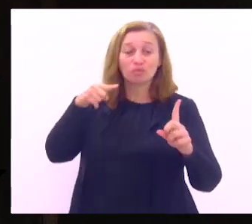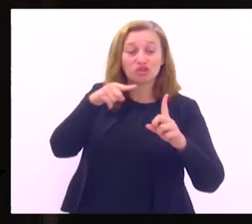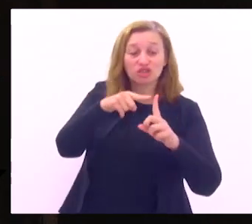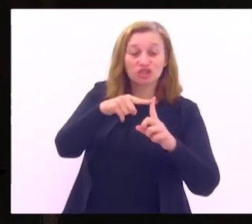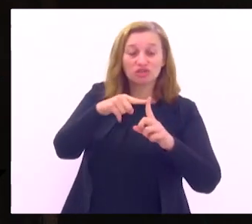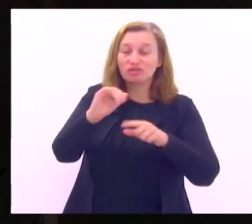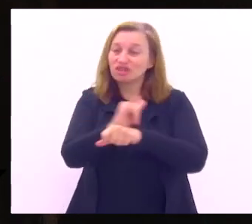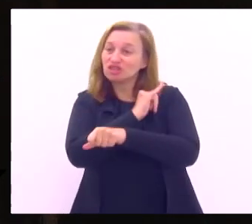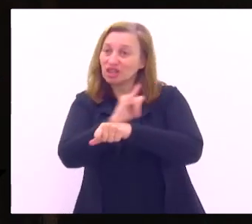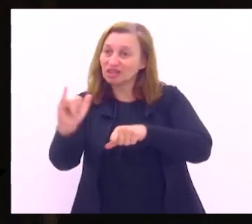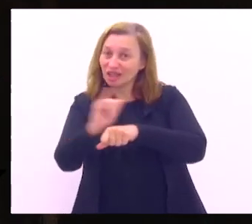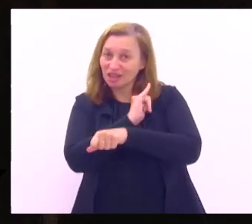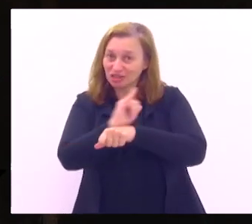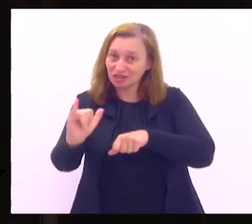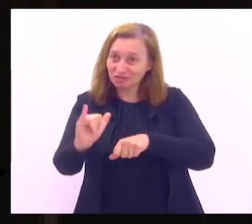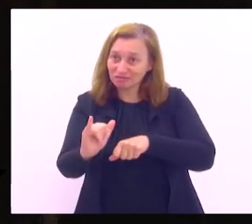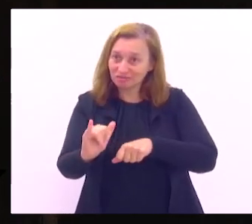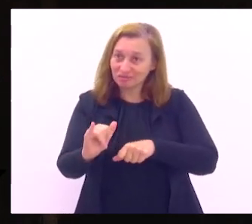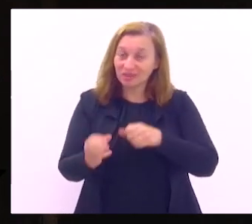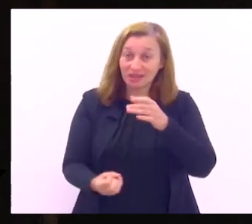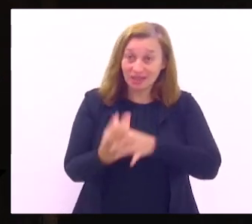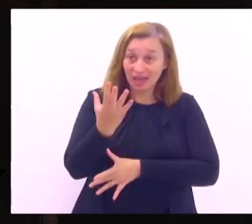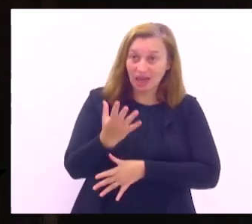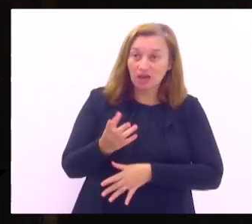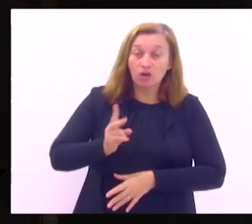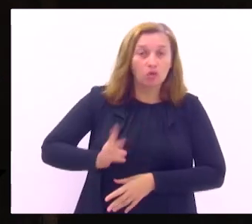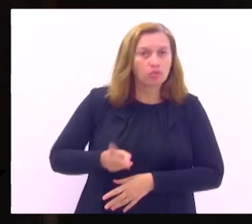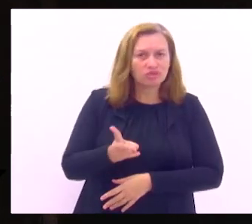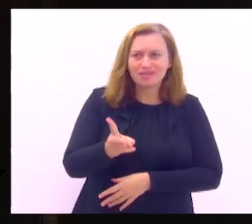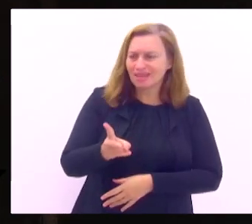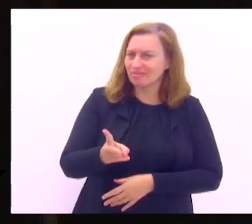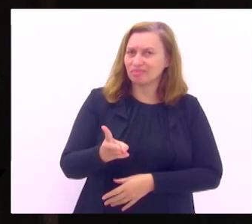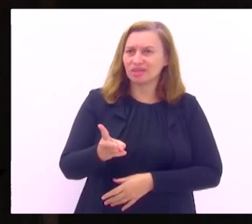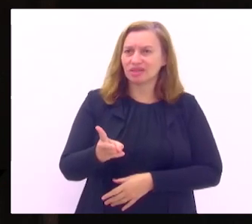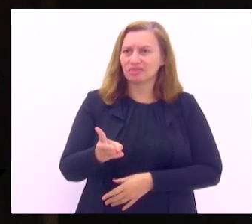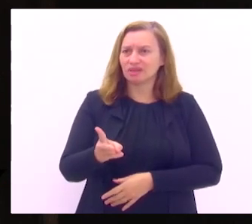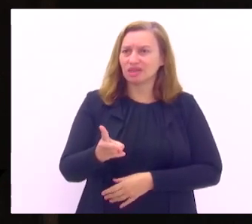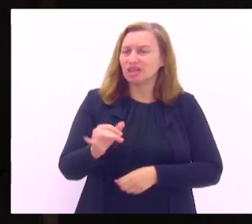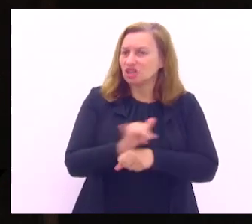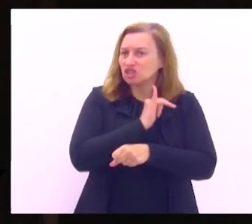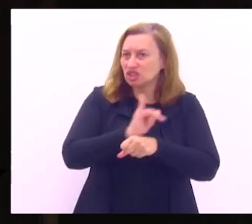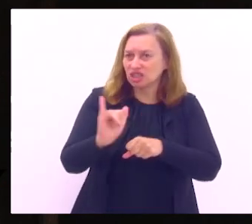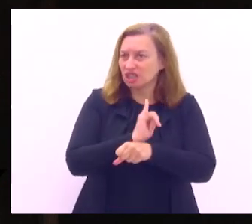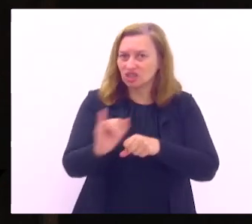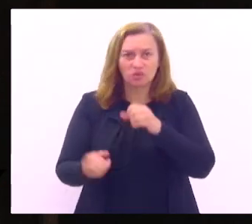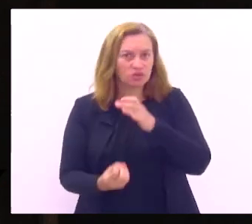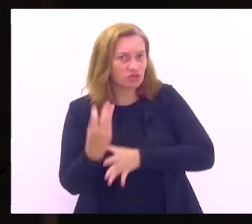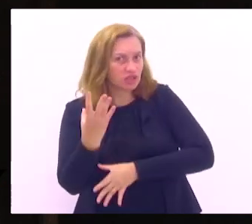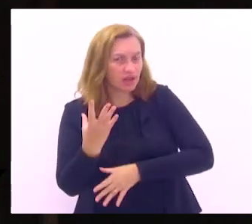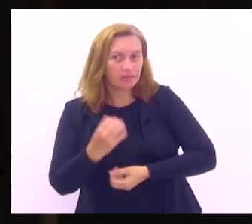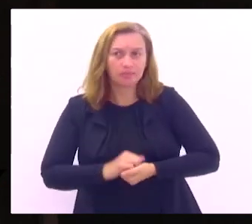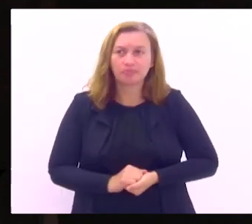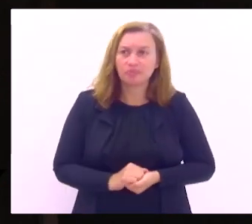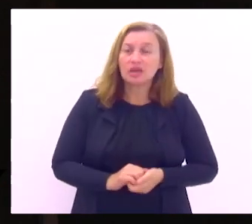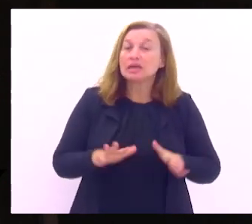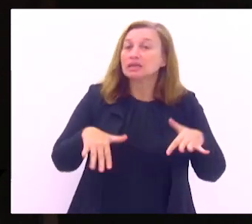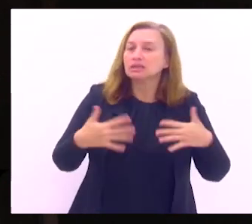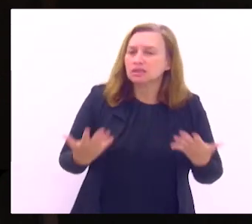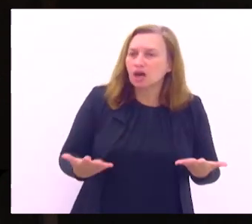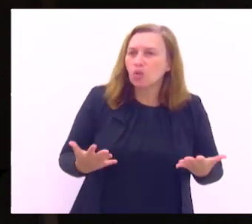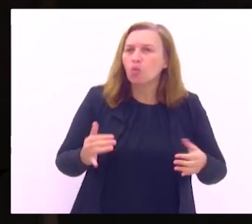pontes. Aliás, como sempre foi, construir pontes. Então,